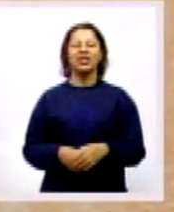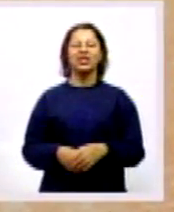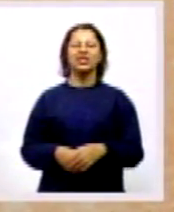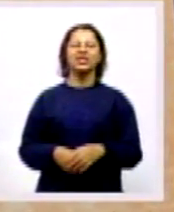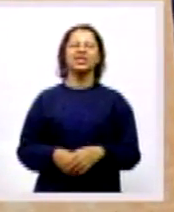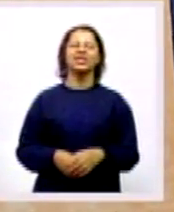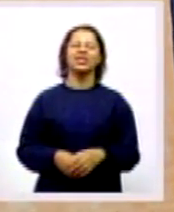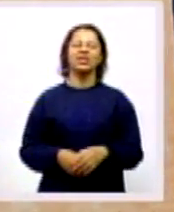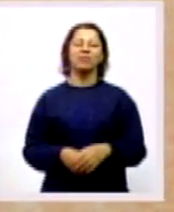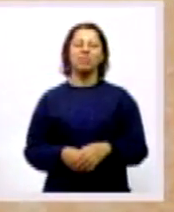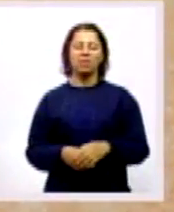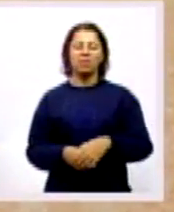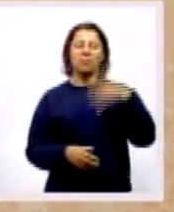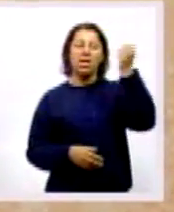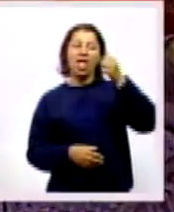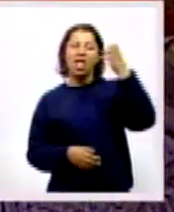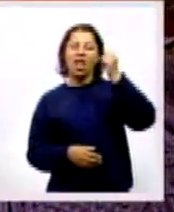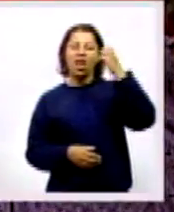leite.